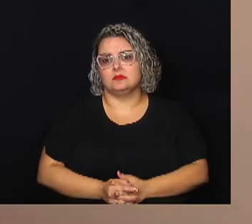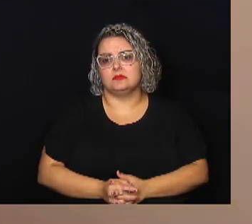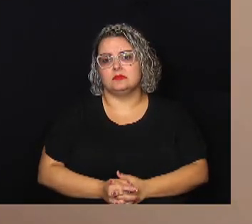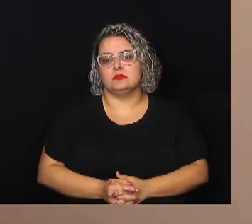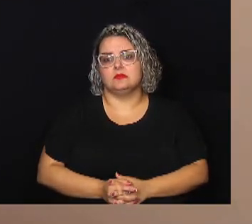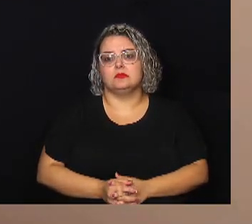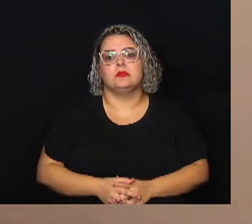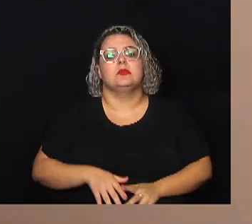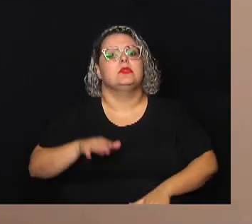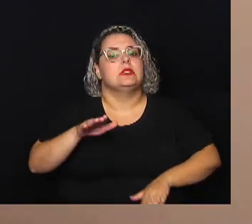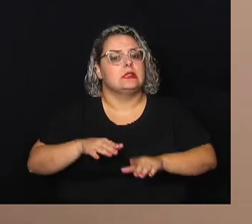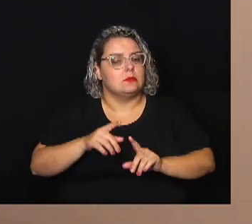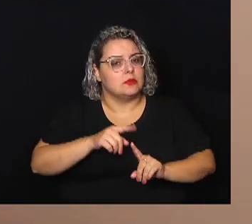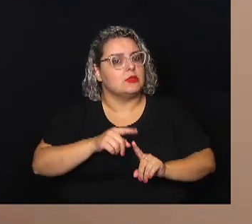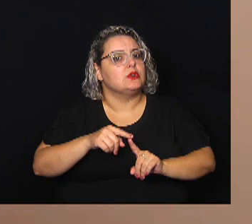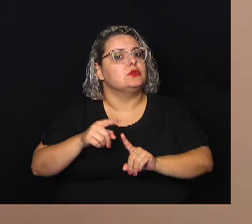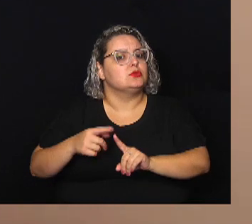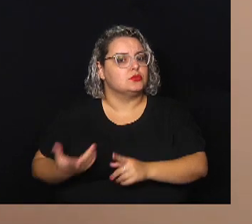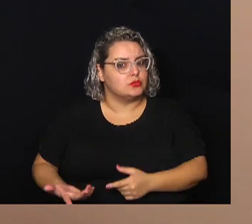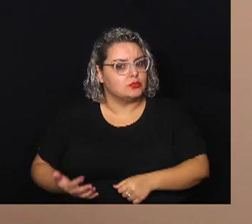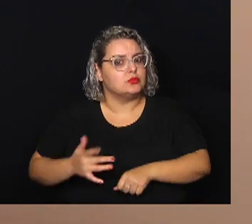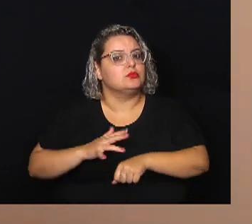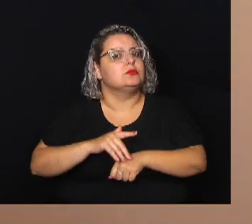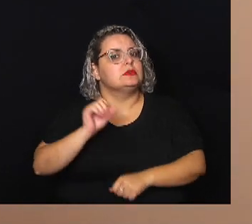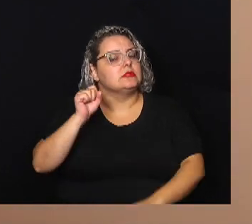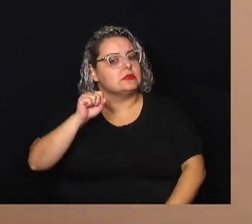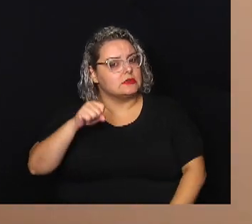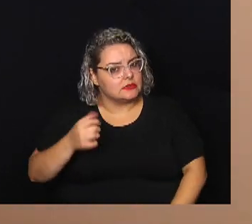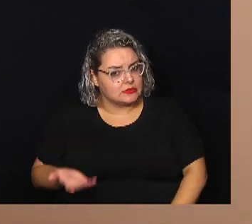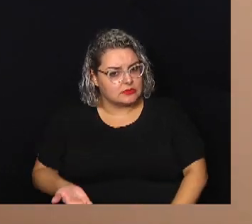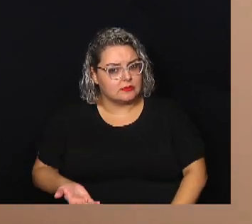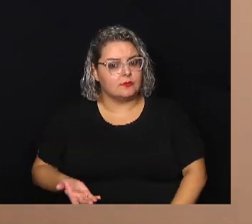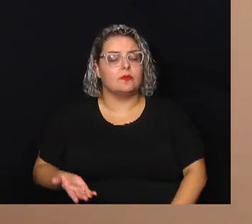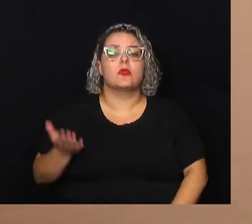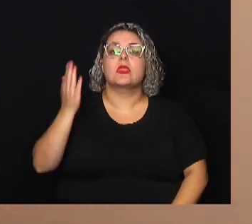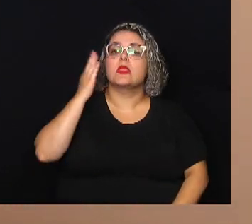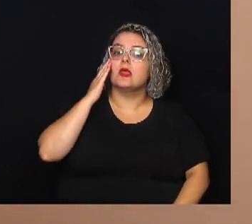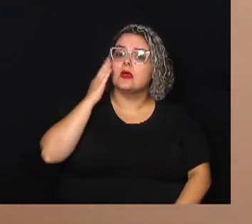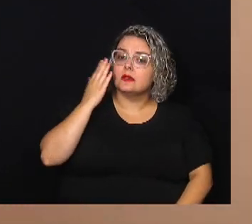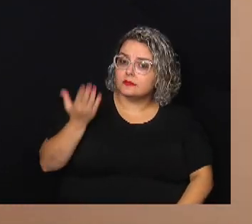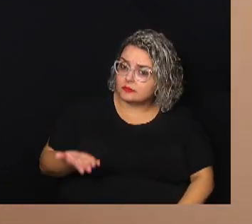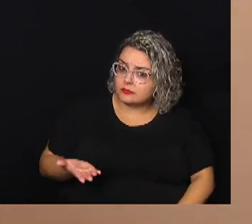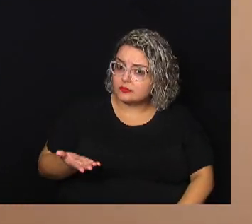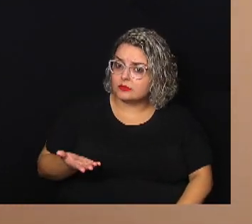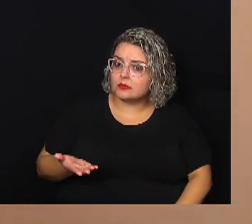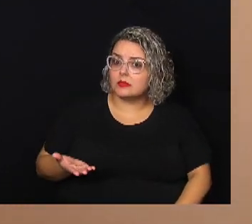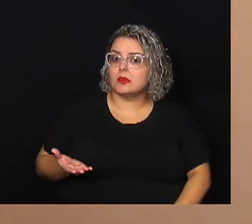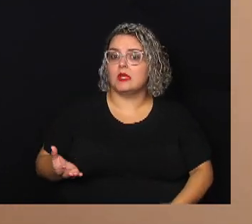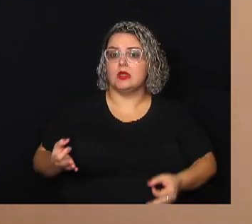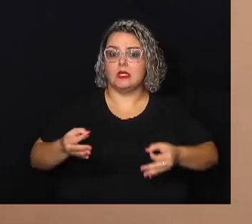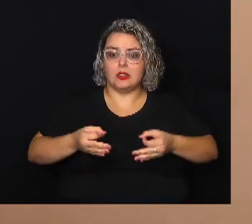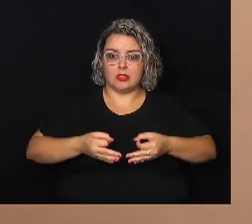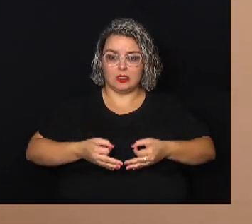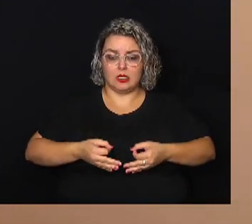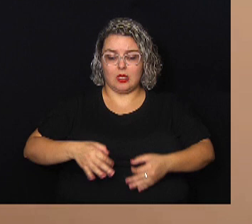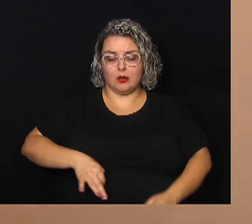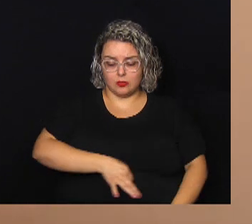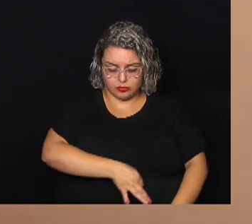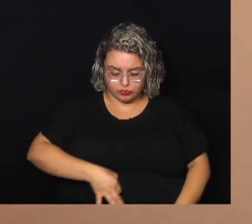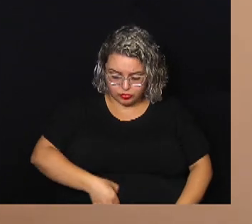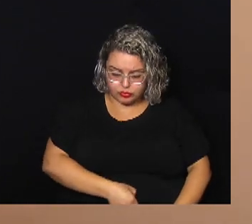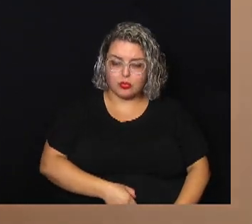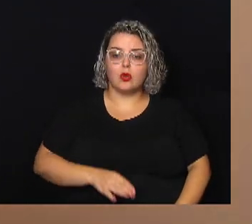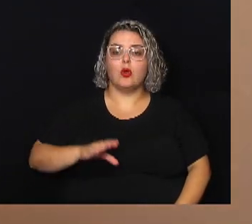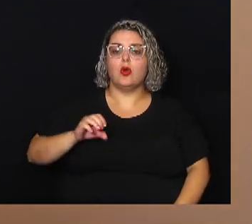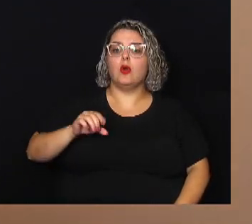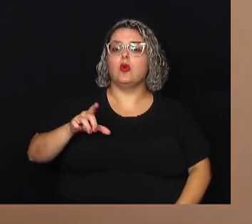Dependendo do tipo de doença, sim. Nós sabemos, por exemplo, que o câncer coloretal Eu falei da primeira coluna a partir